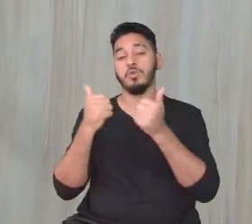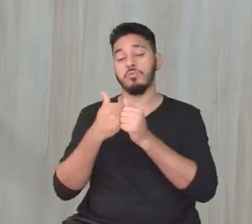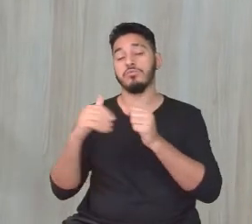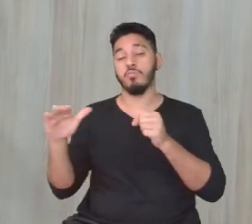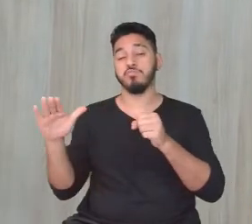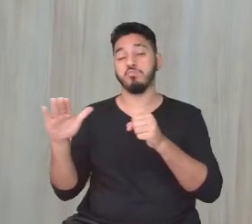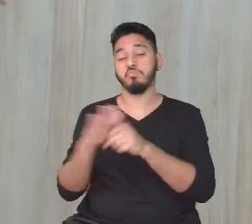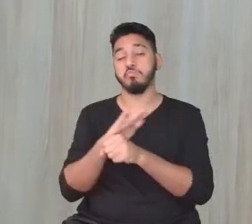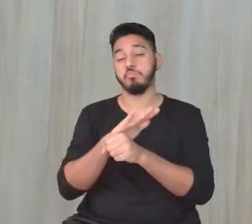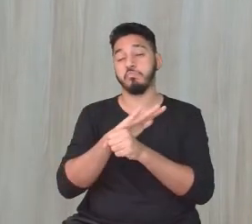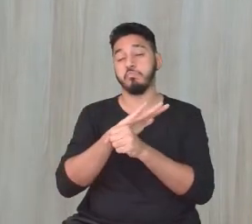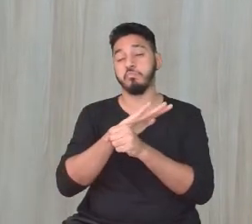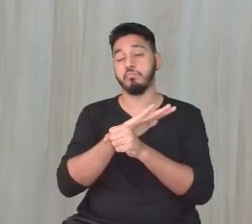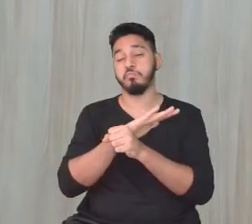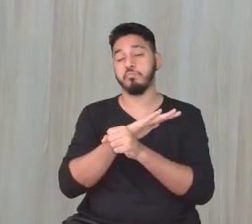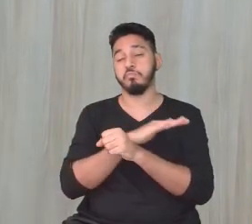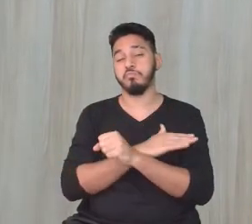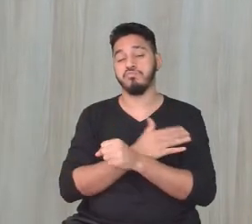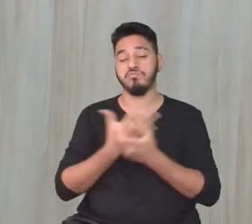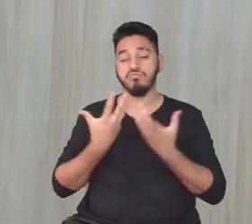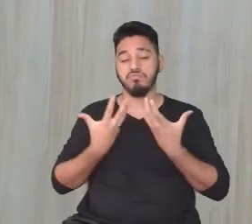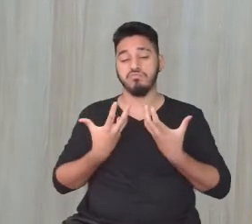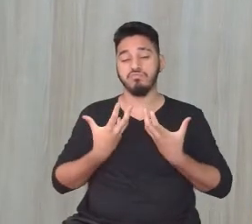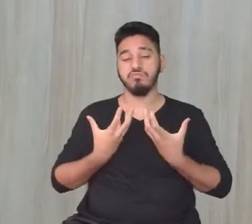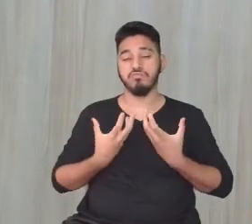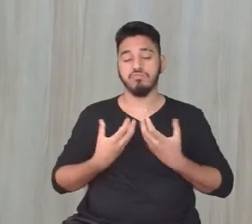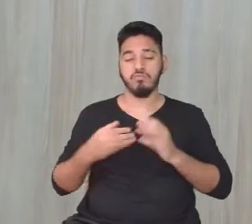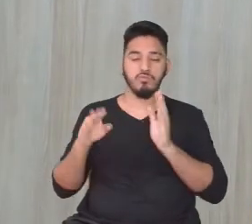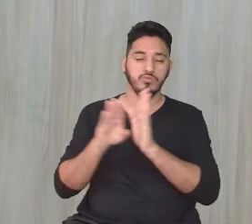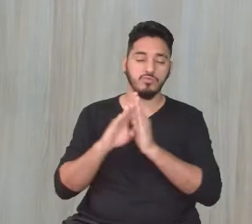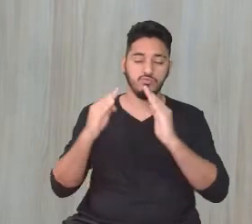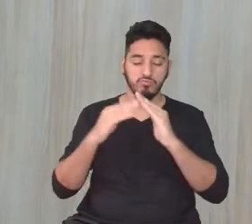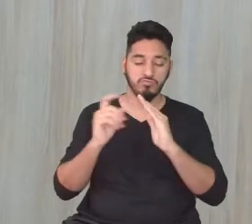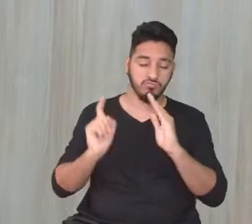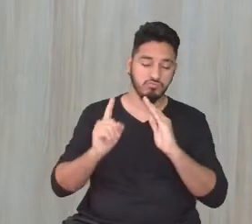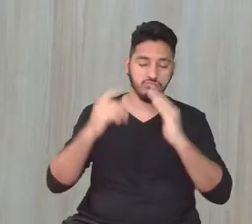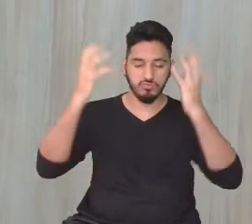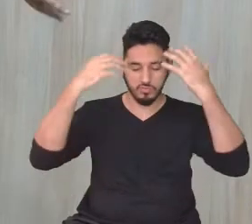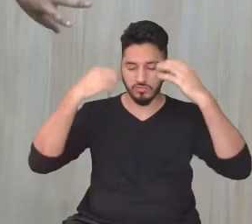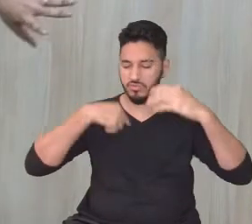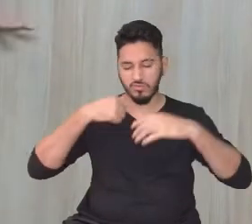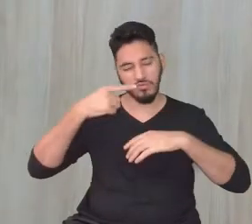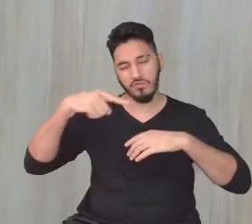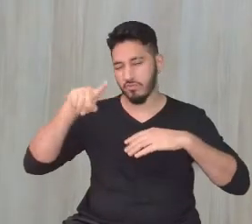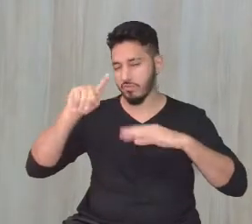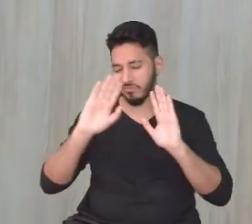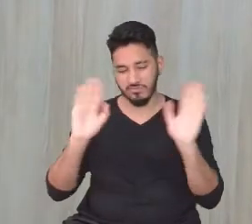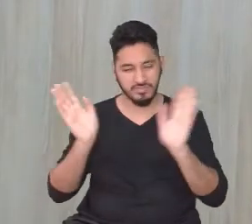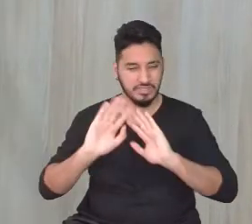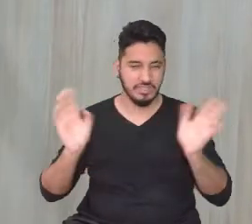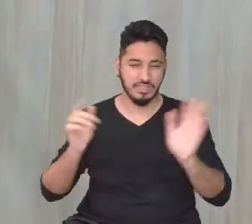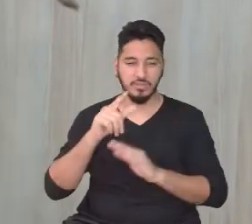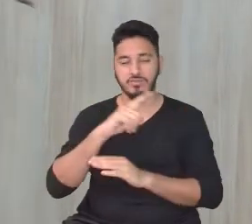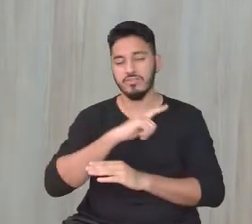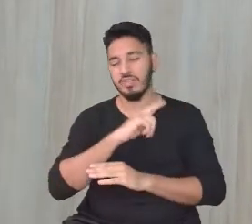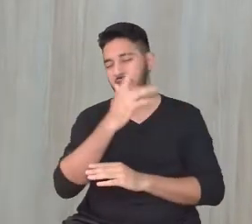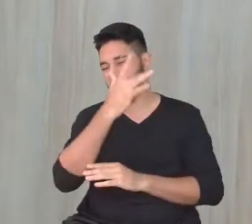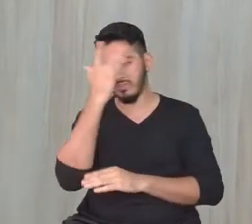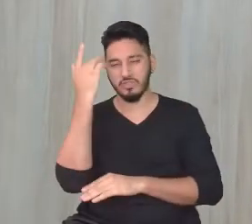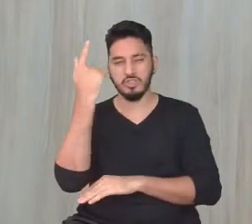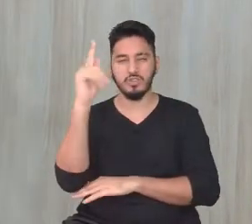cheio aí chegou esgotado e tomou banho aí depois eu vou para escola não porque tem aquele pessoal lá da